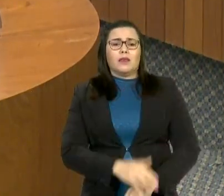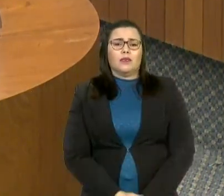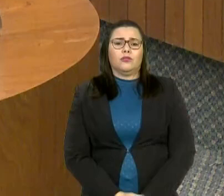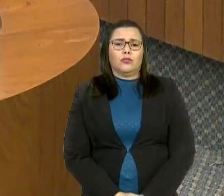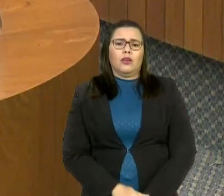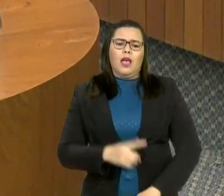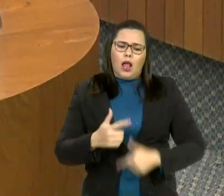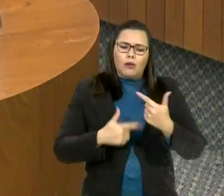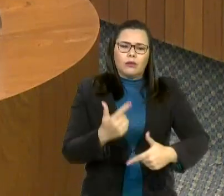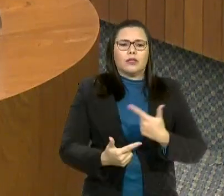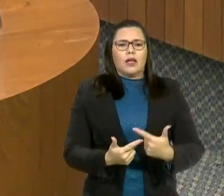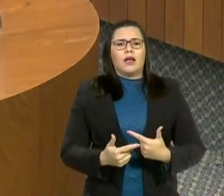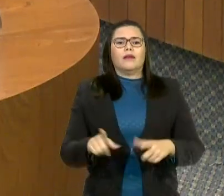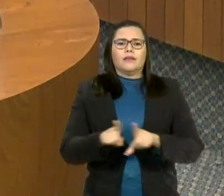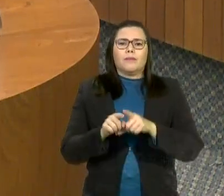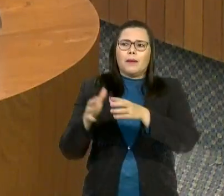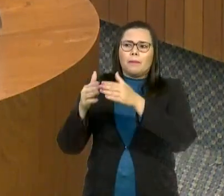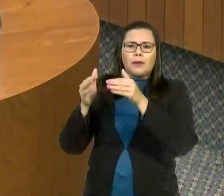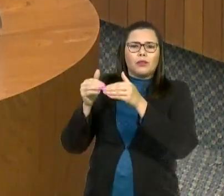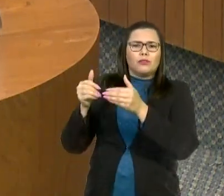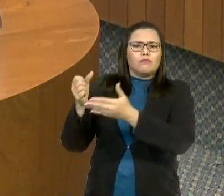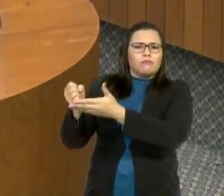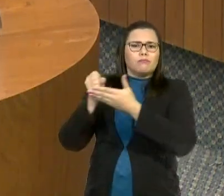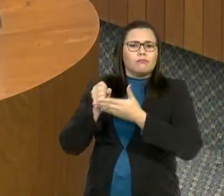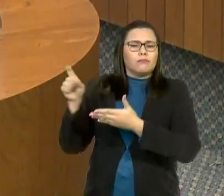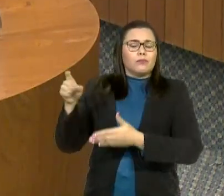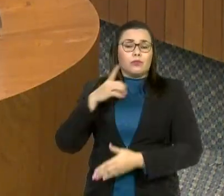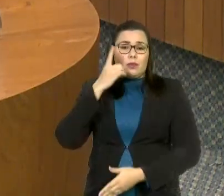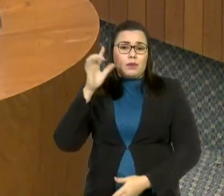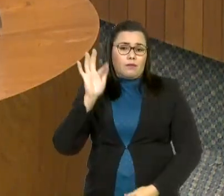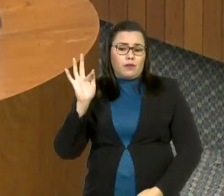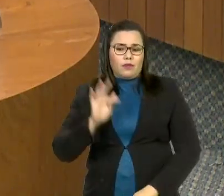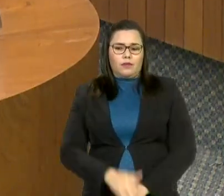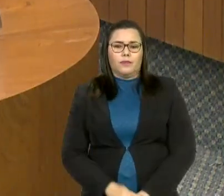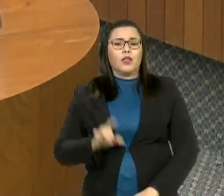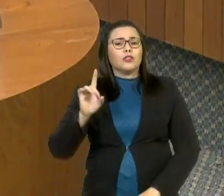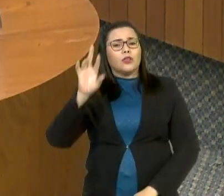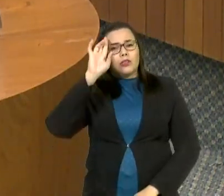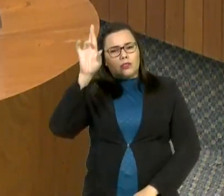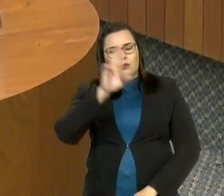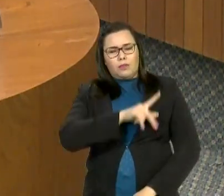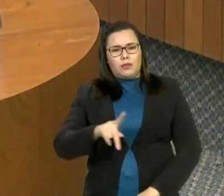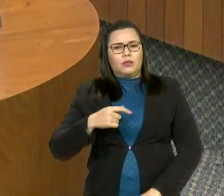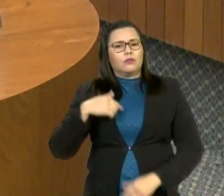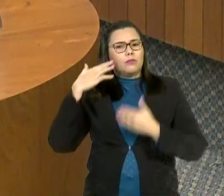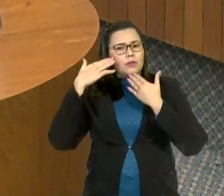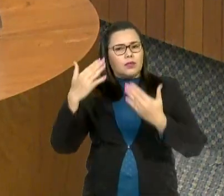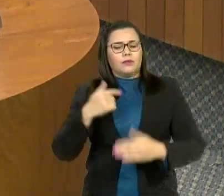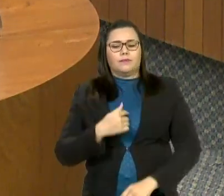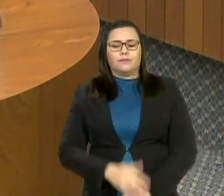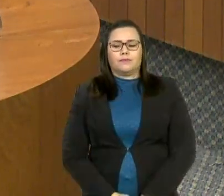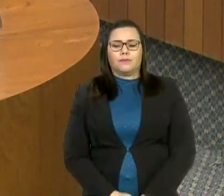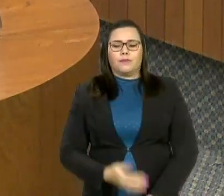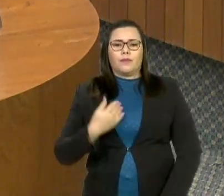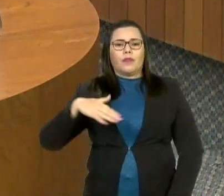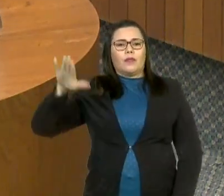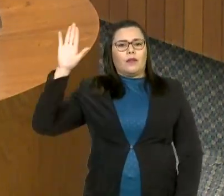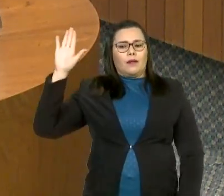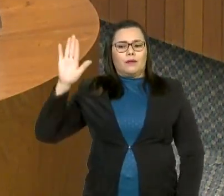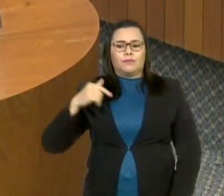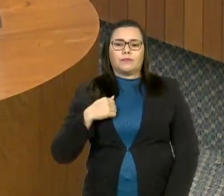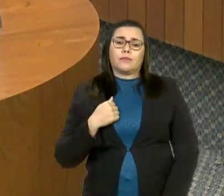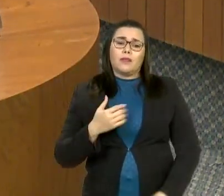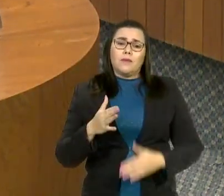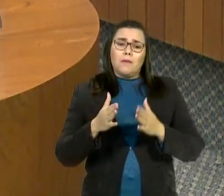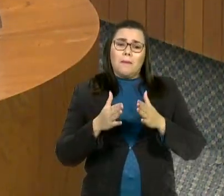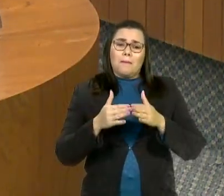processo. Então, presidente, é isso. Agradeço a oportunidade e fico à disposição. Uma parte aqui, por favor, deputada. Deputado Ricardo. E peço a paciência do nosso